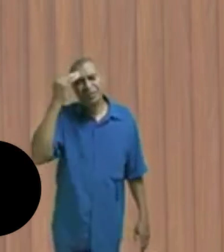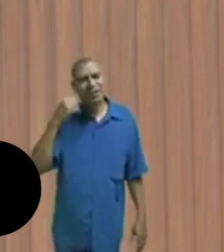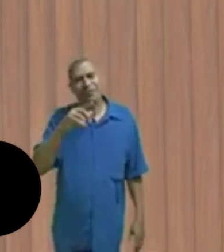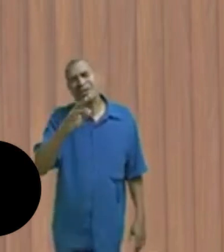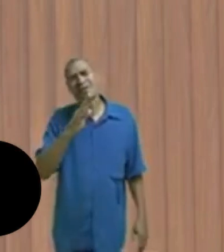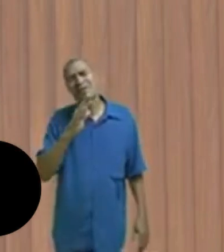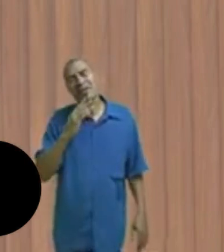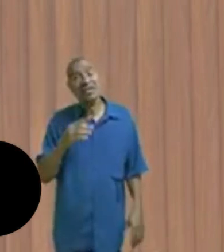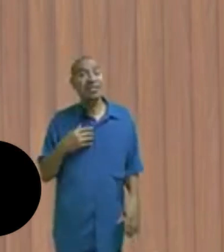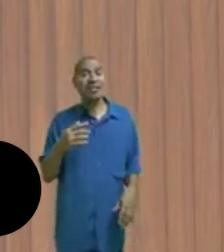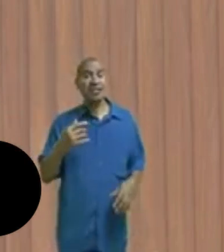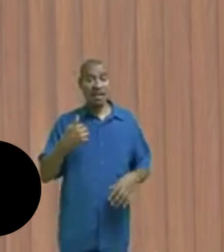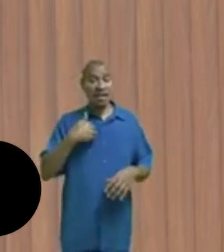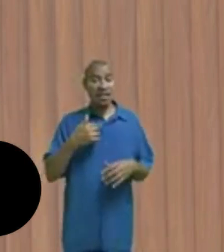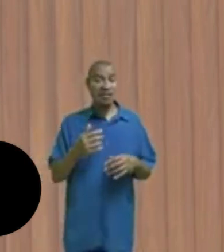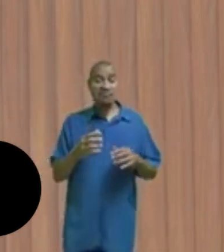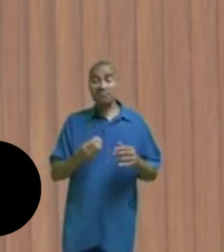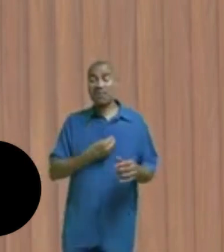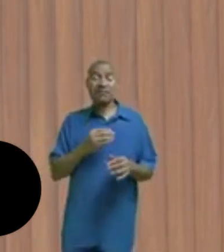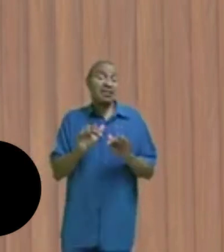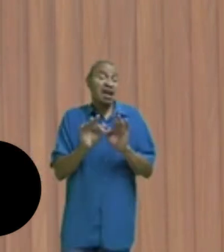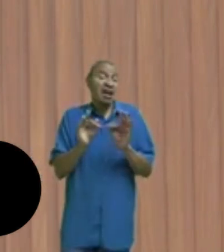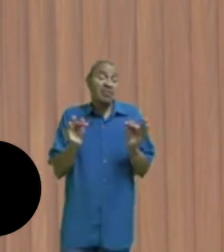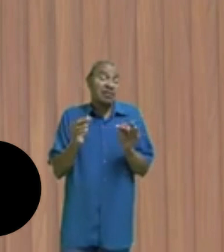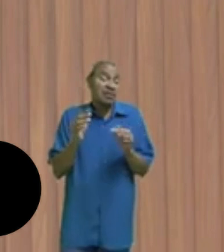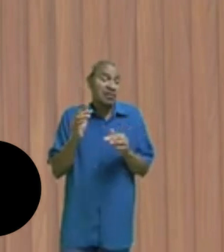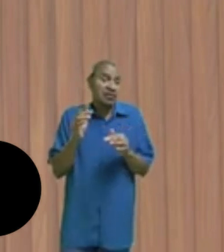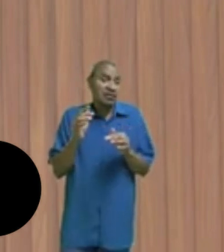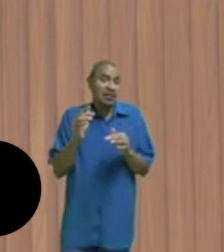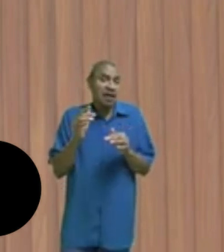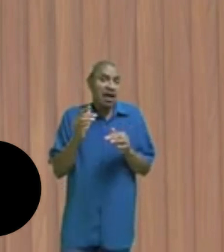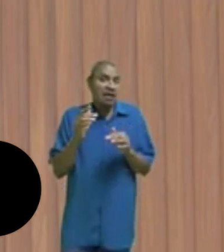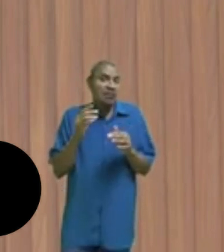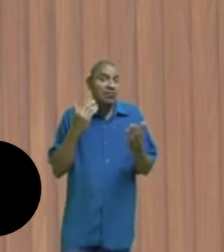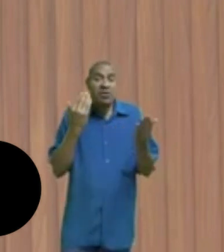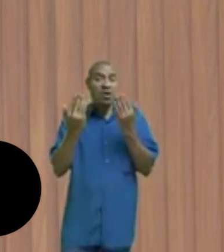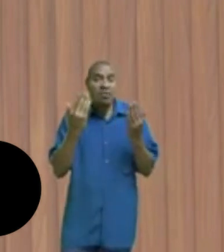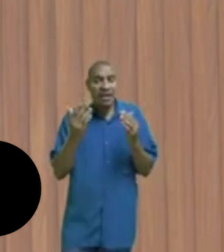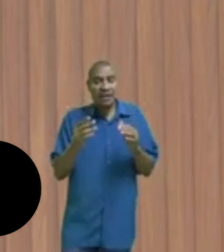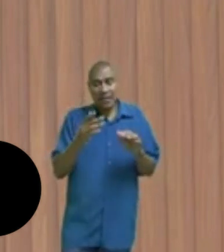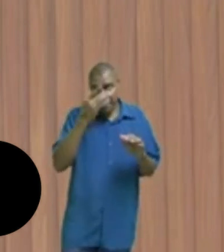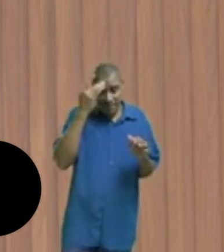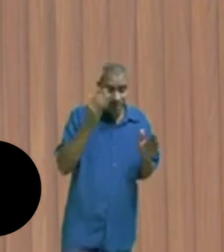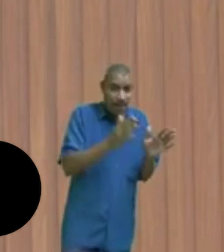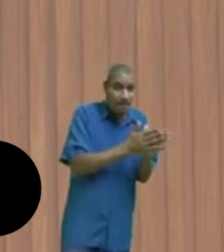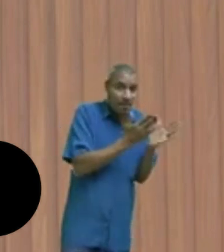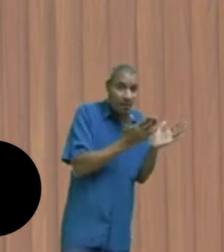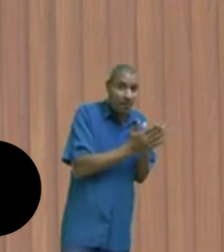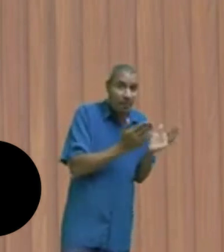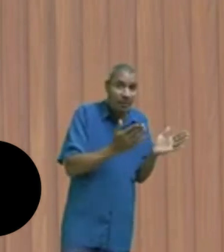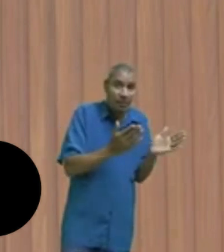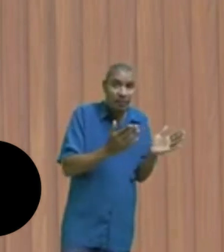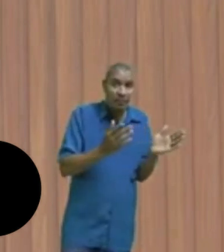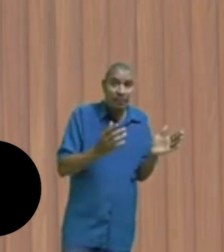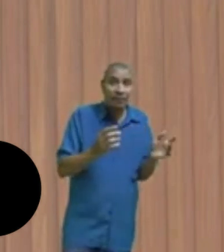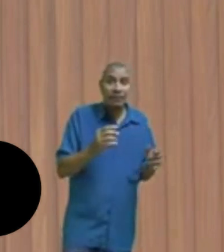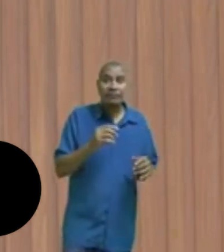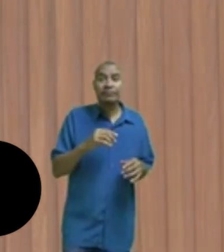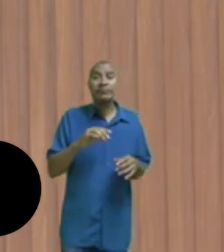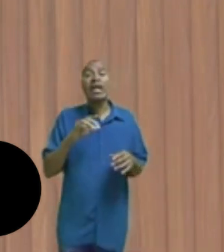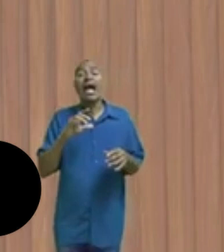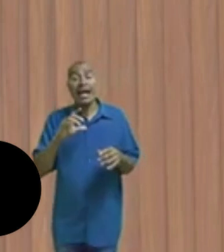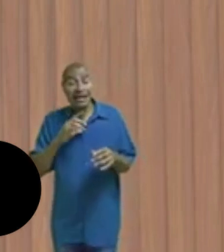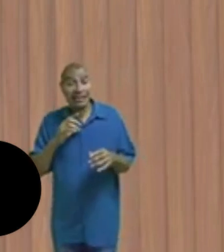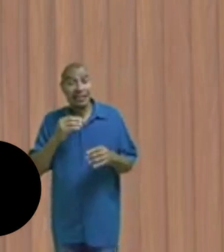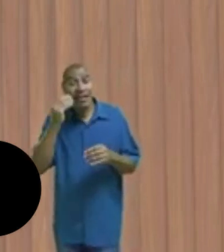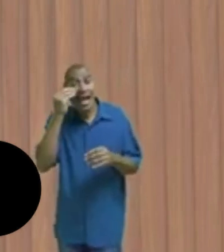tem a ver com conhecimento, nem tem a ver com riqueza ou pobreza, até porque há ricos que são humildes e há pobres